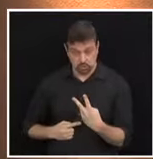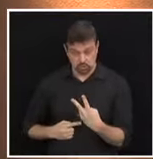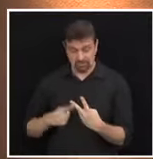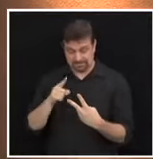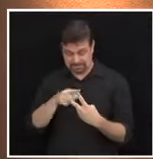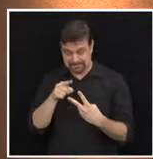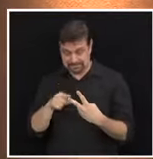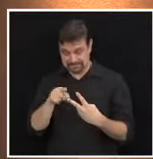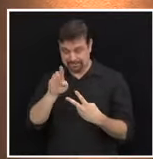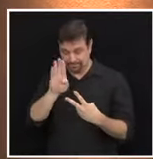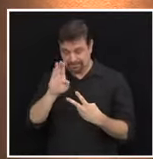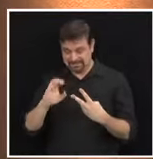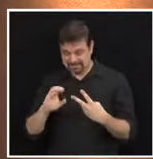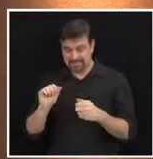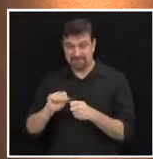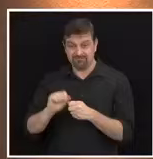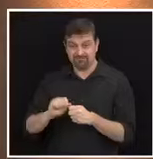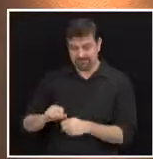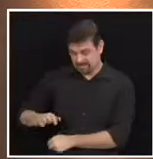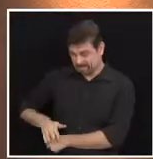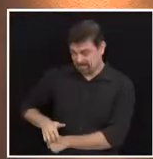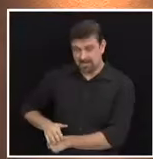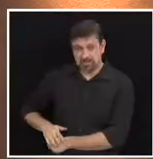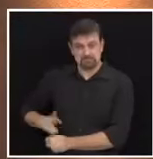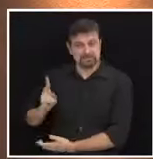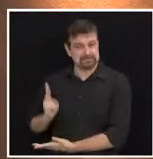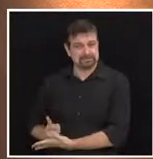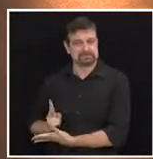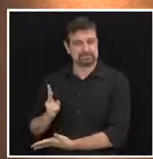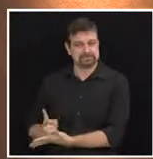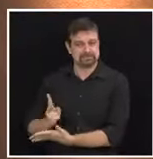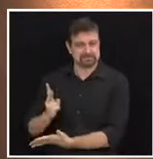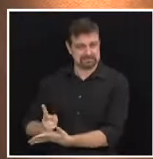particularmente, podem levar a uma infecção crônica